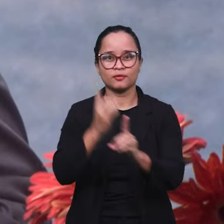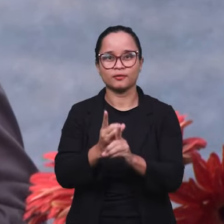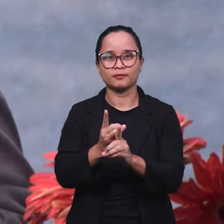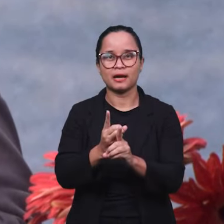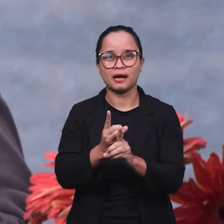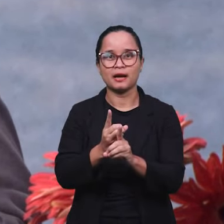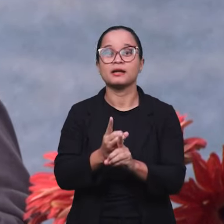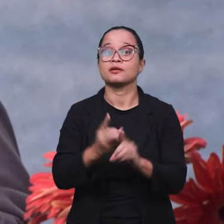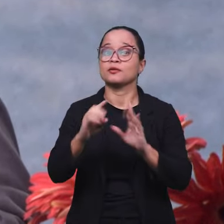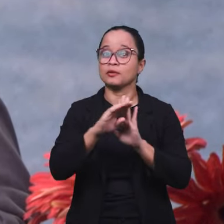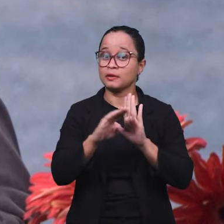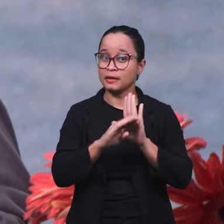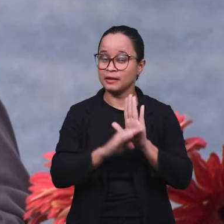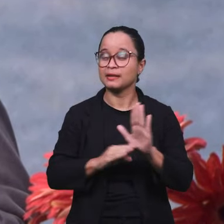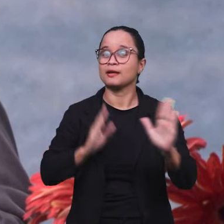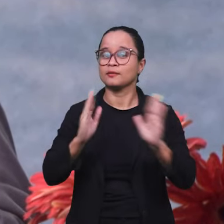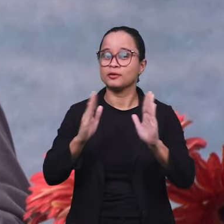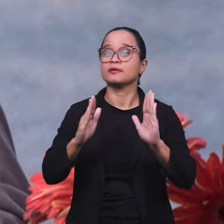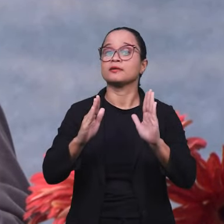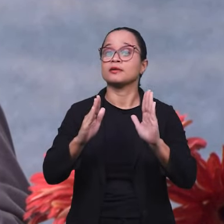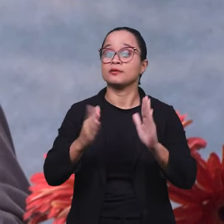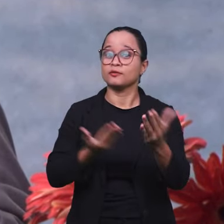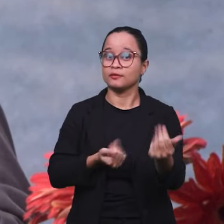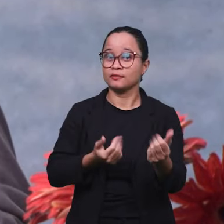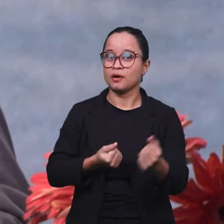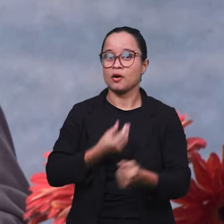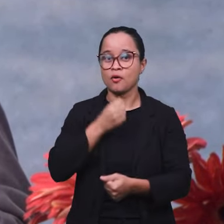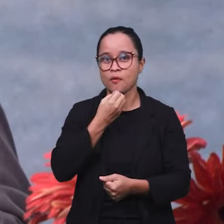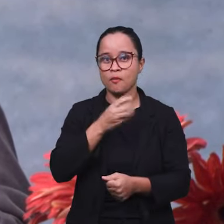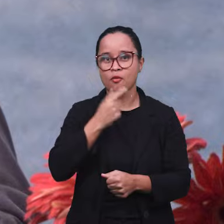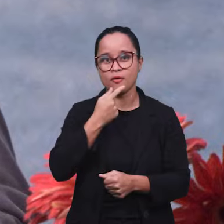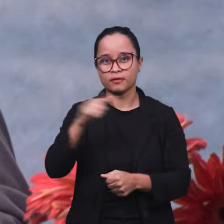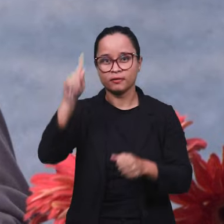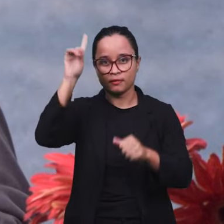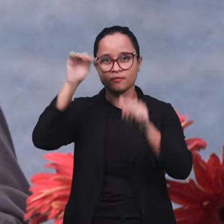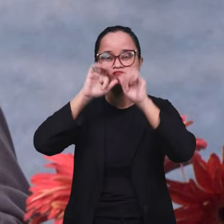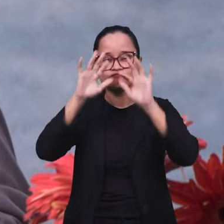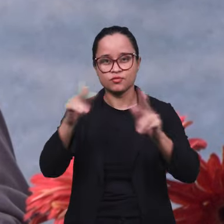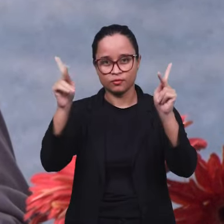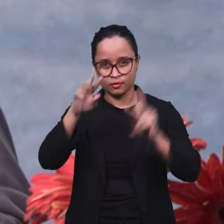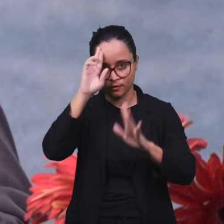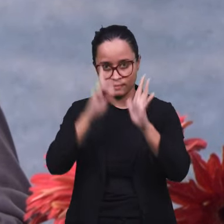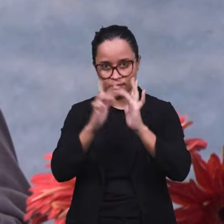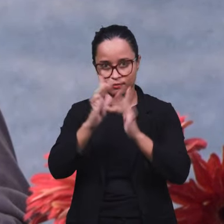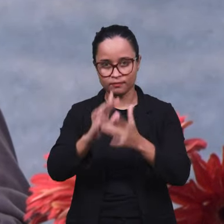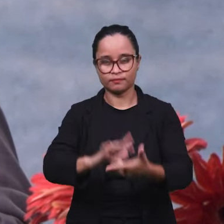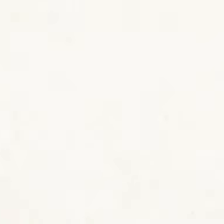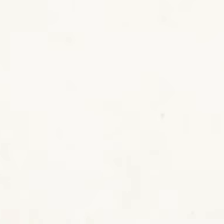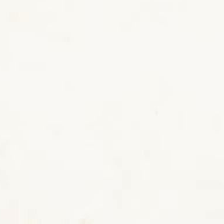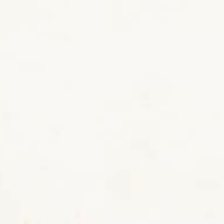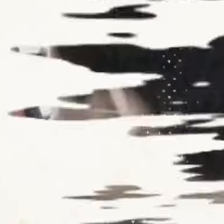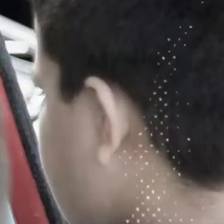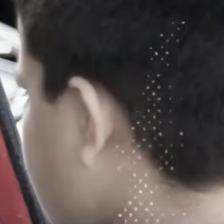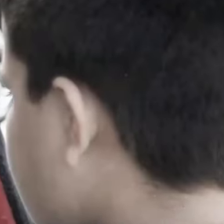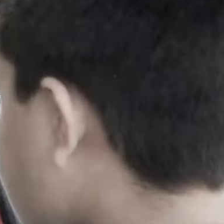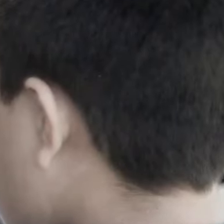encontra em mais uma edição do programa Os Dias da Minha Mocidade. Uma boa semana, Deus abençoe, a paz do Senhor Jesus.